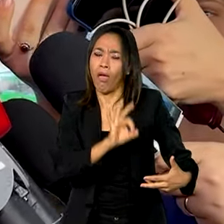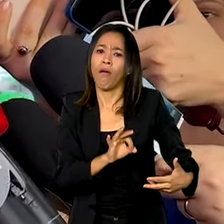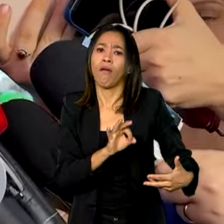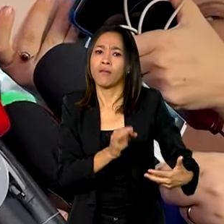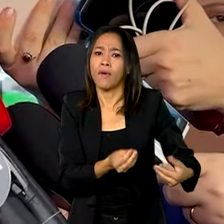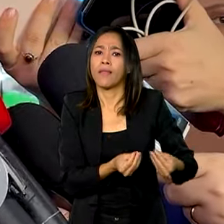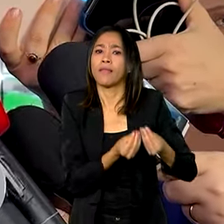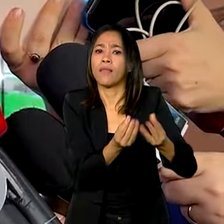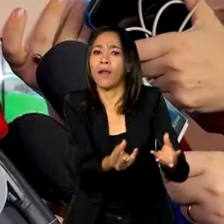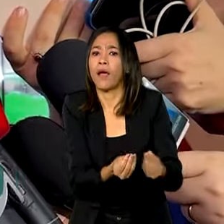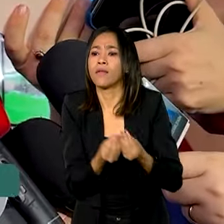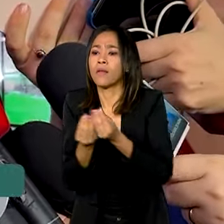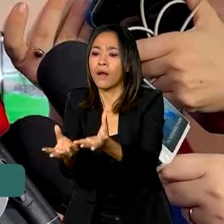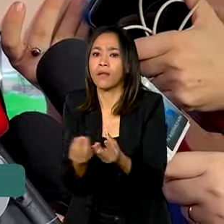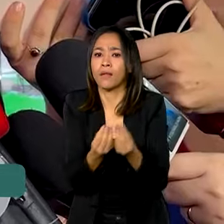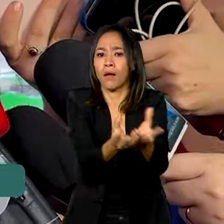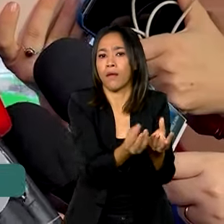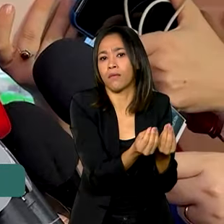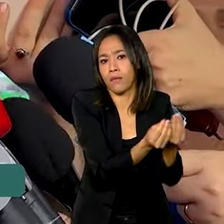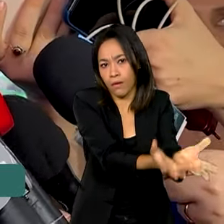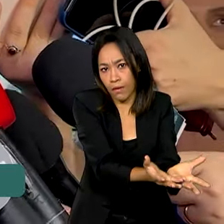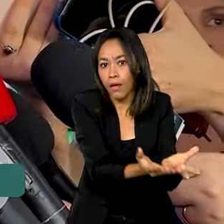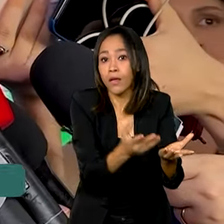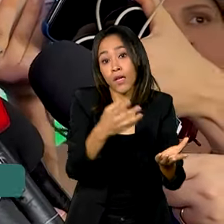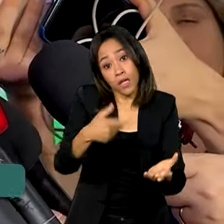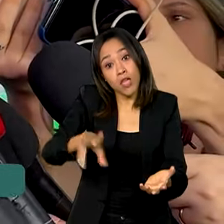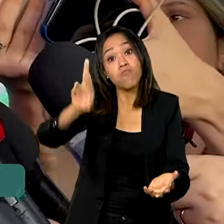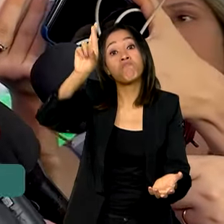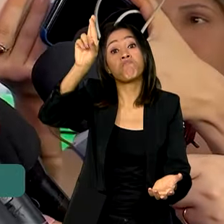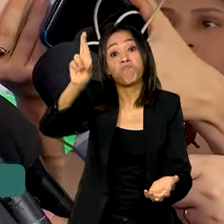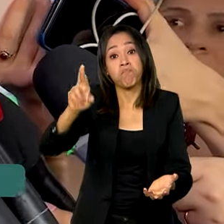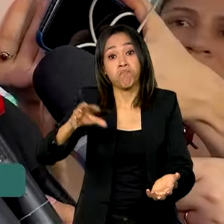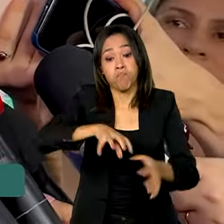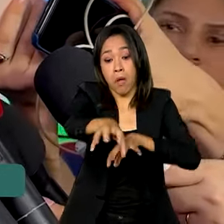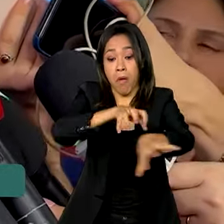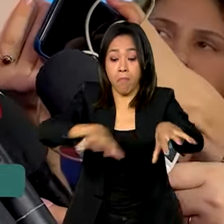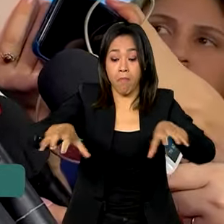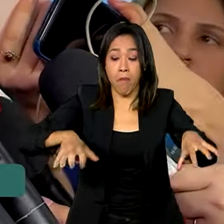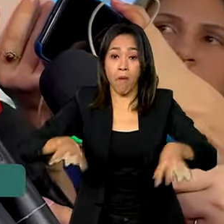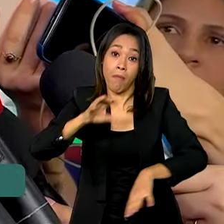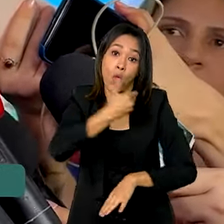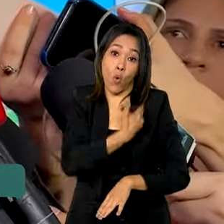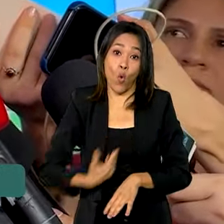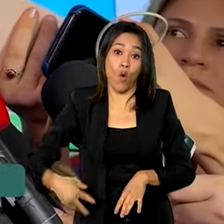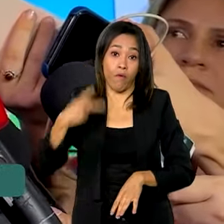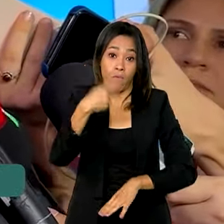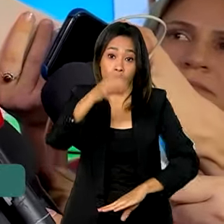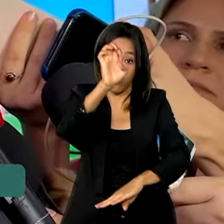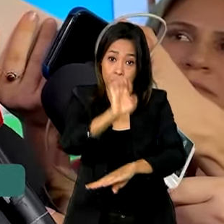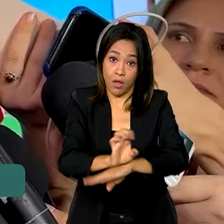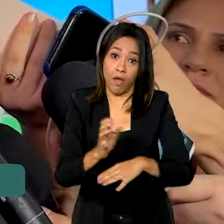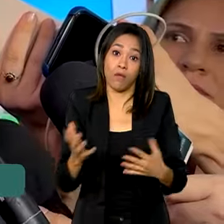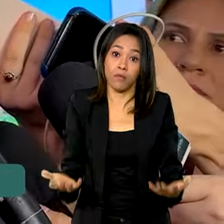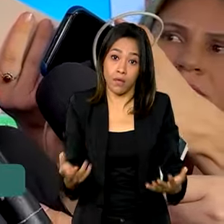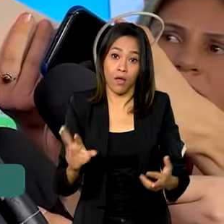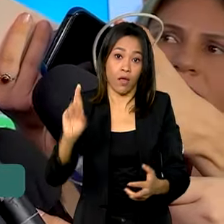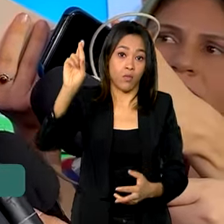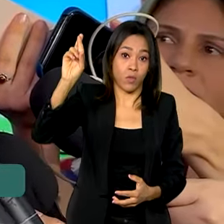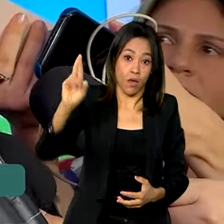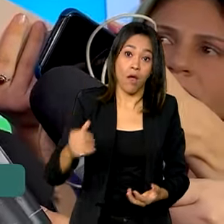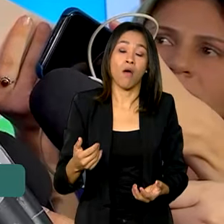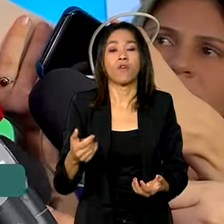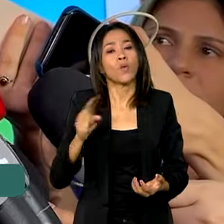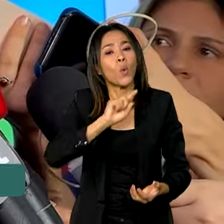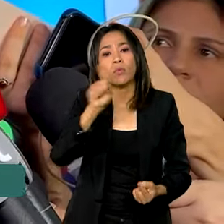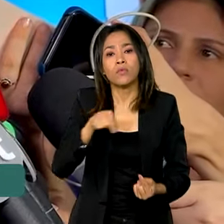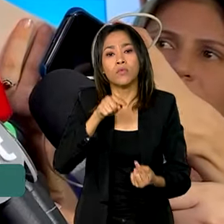estar alocados aí pela definição do Governo do Estado em áreas várias regiões exatamente para promover